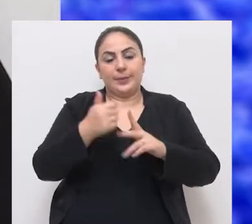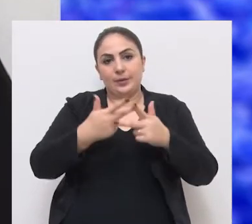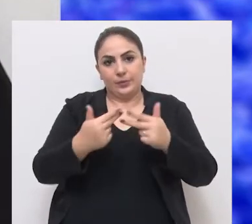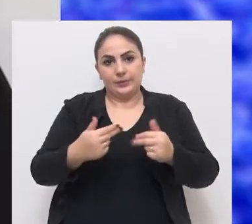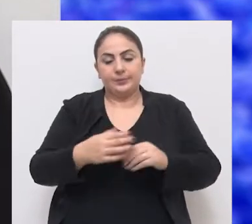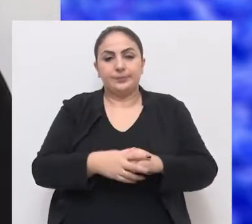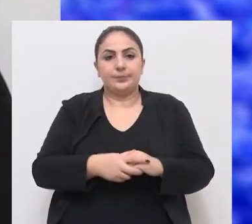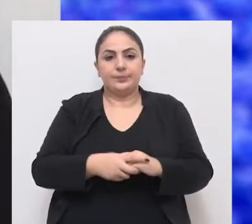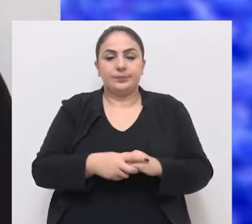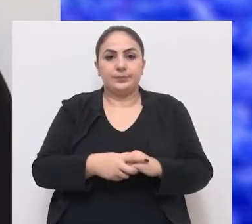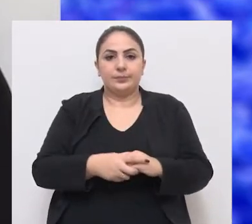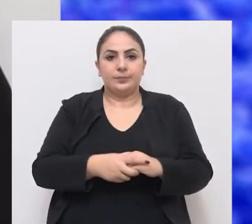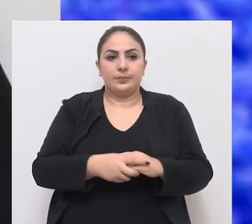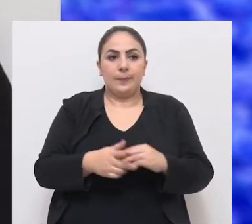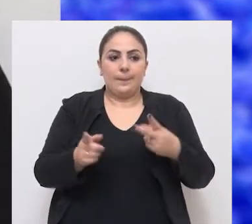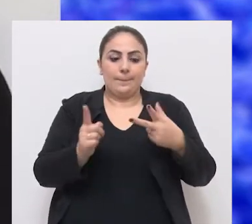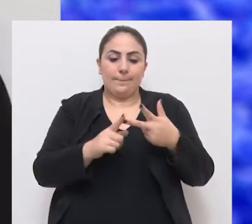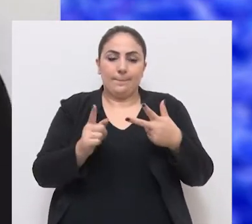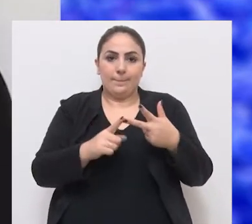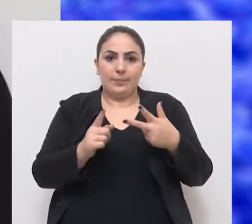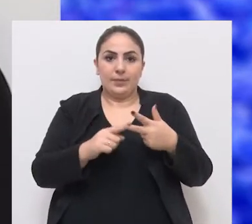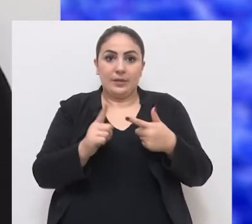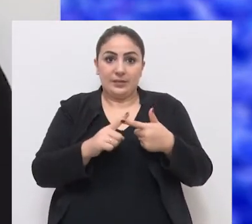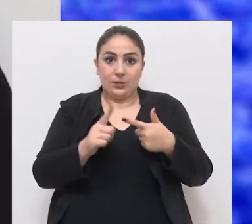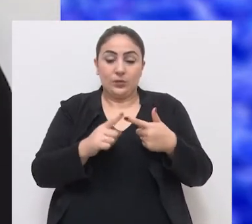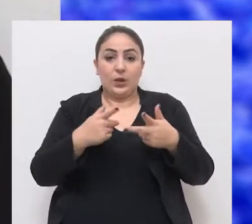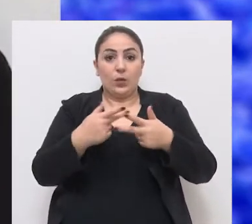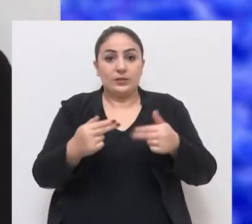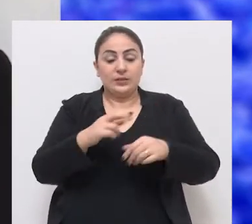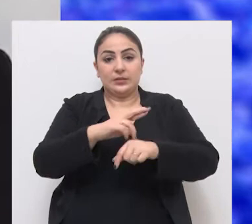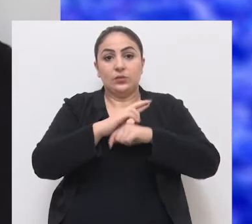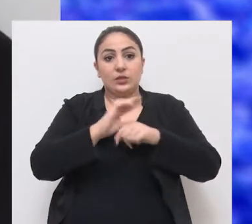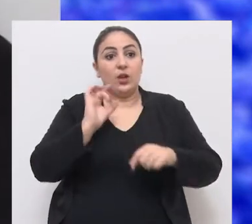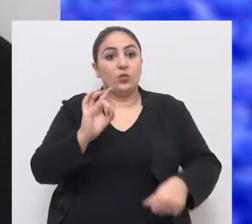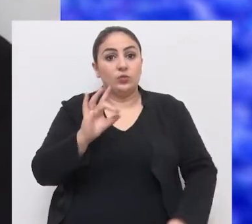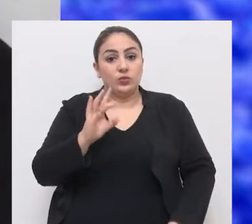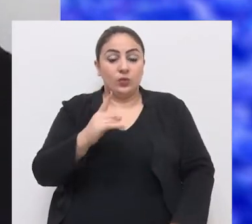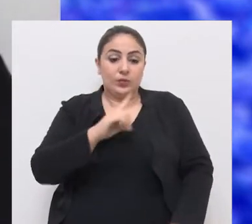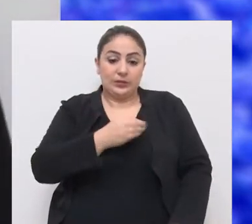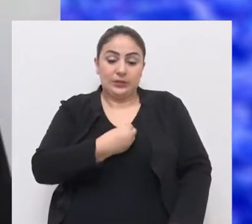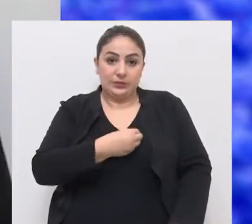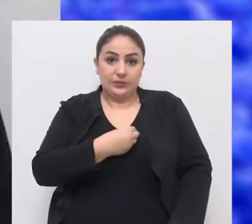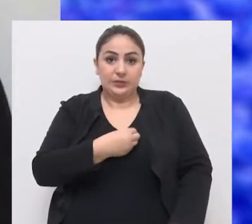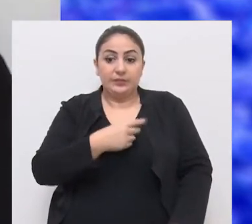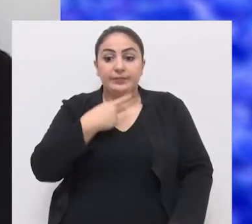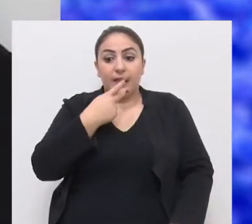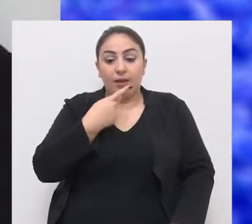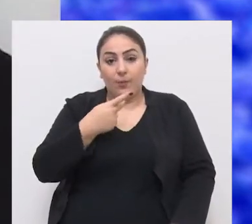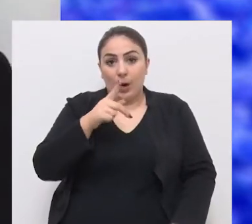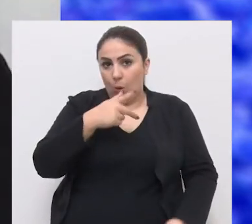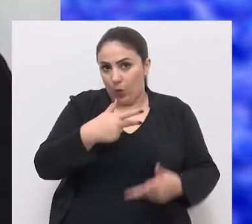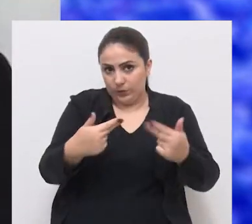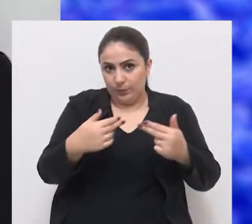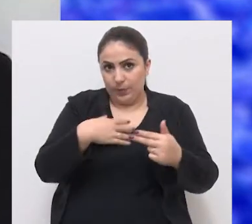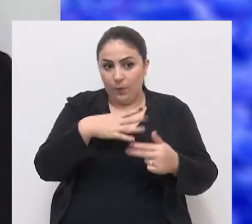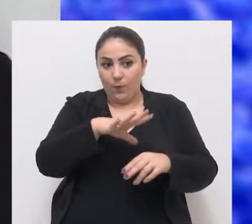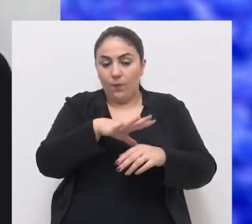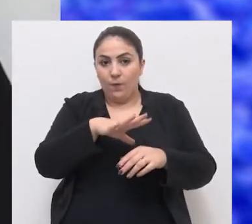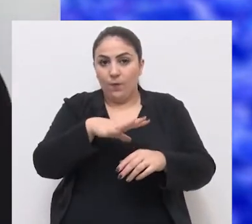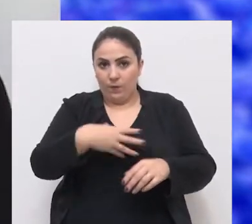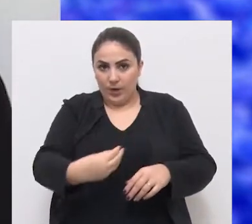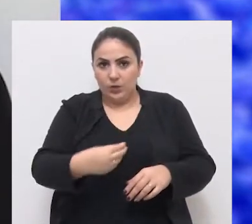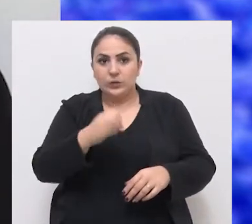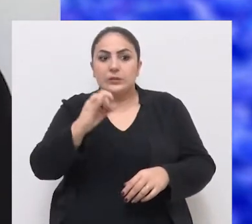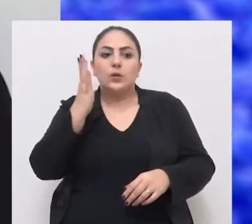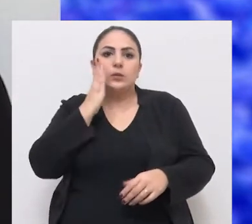primeiro lugar. O segundo é a segurança. Eu só vou passar uma ordem para o meu filho se eu estiver seguro